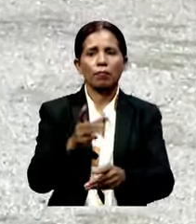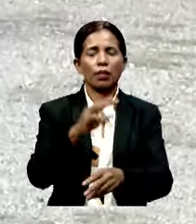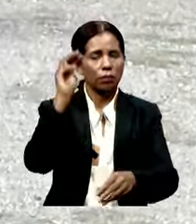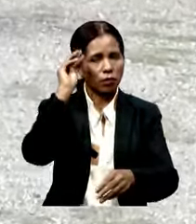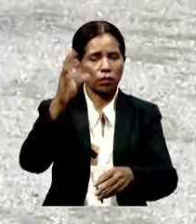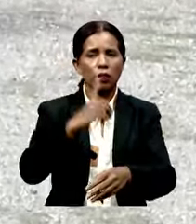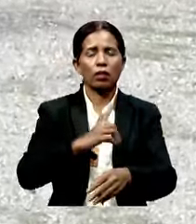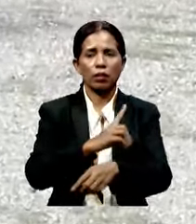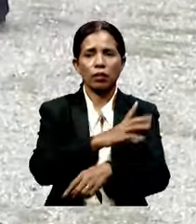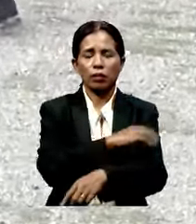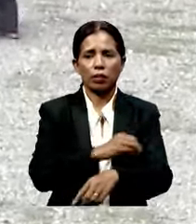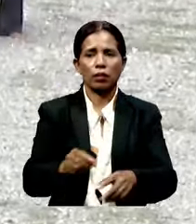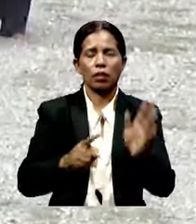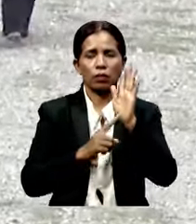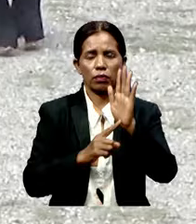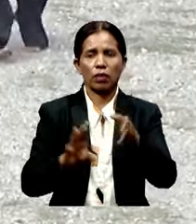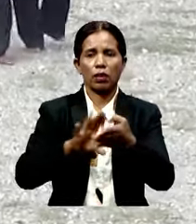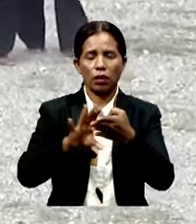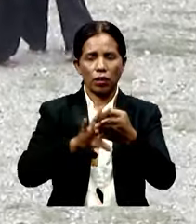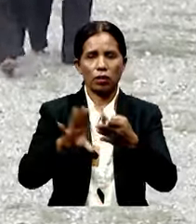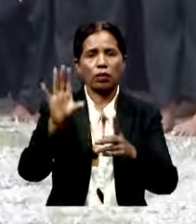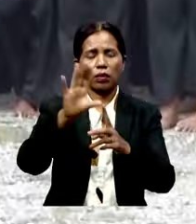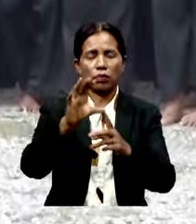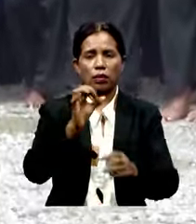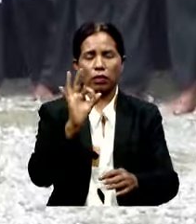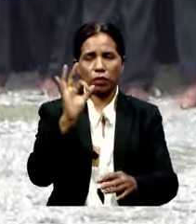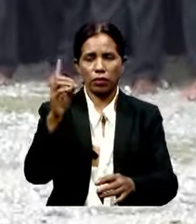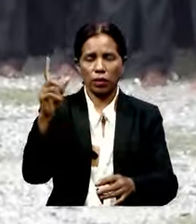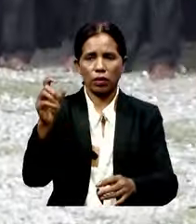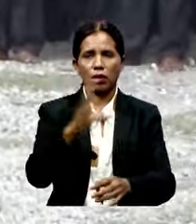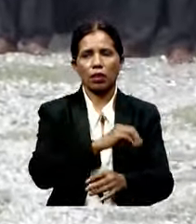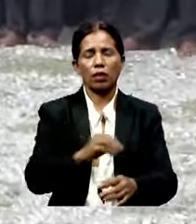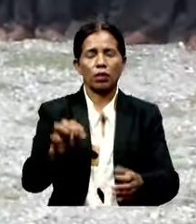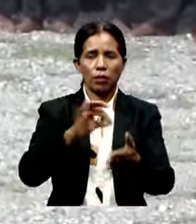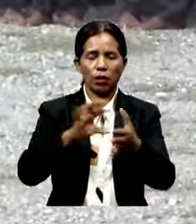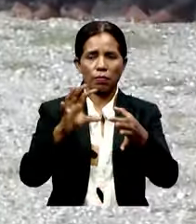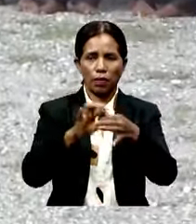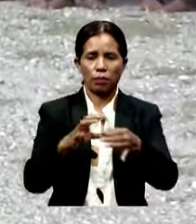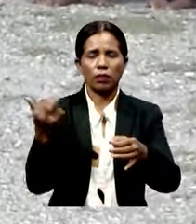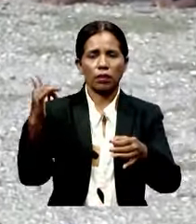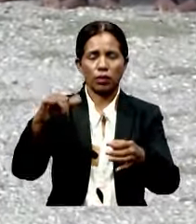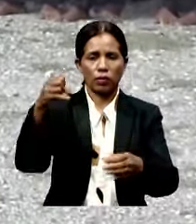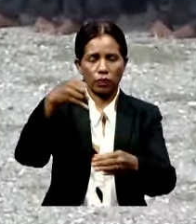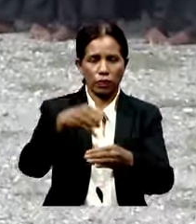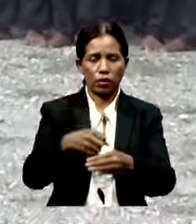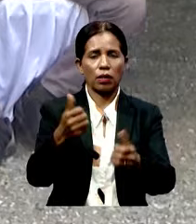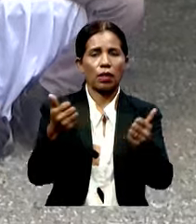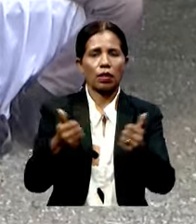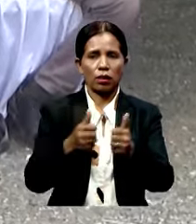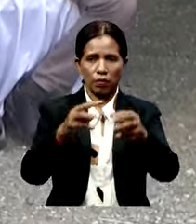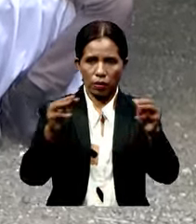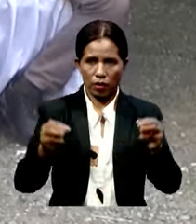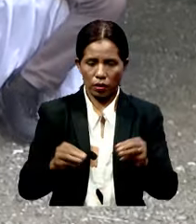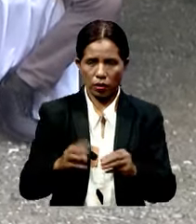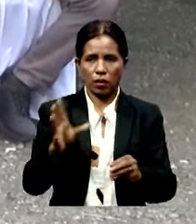ministro interior mos hatungona despacho ba komando FFDTL no penteli hodi alista membro sira nebe involve ia arte marsiais no arte